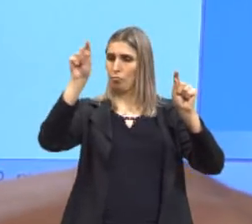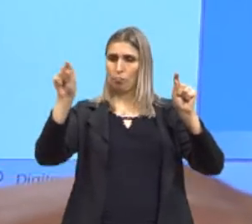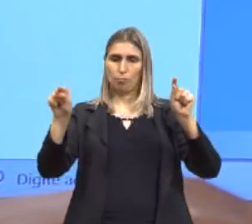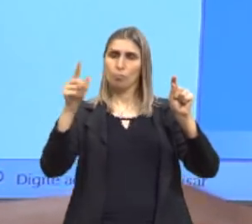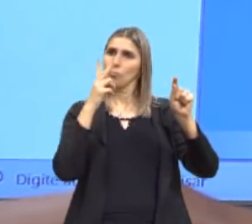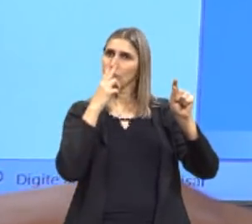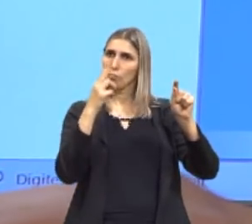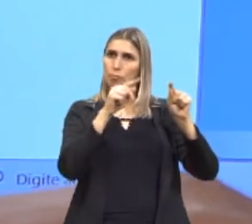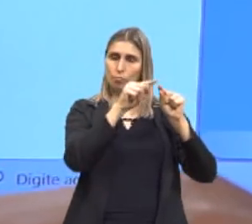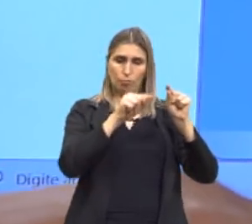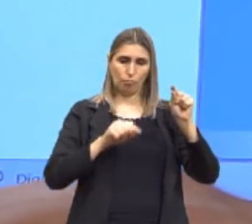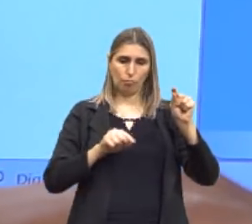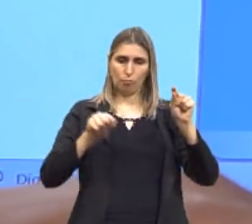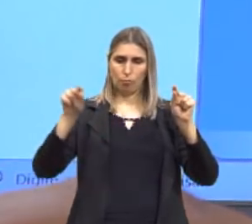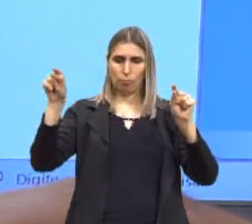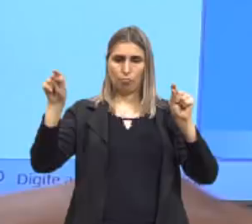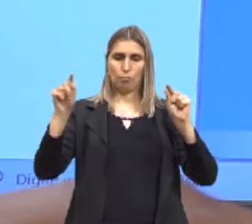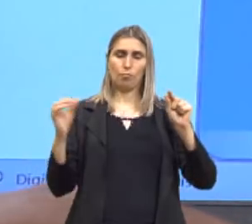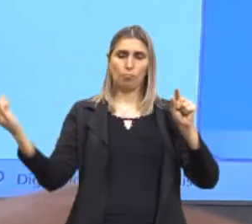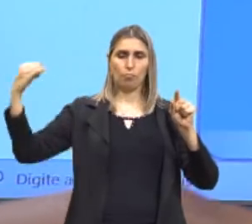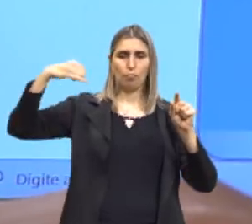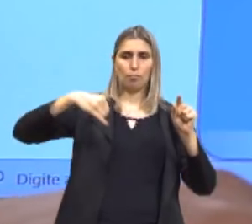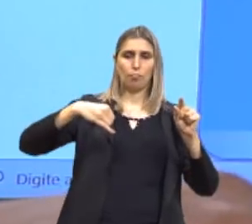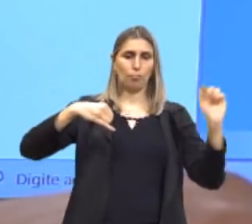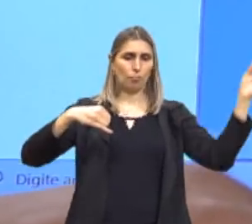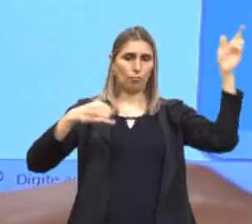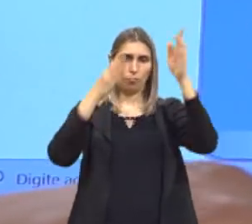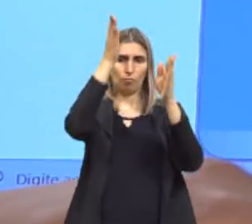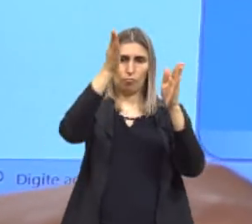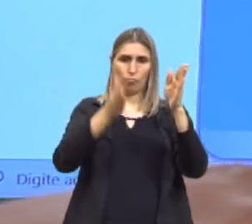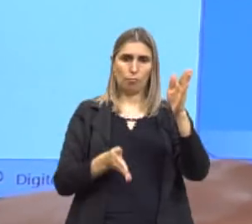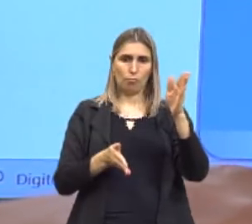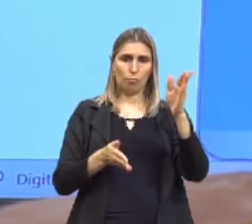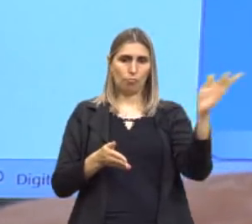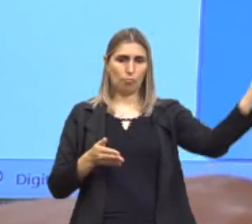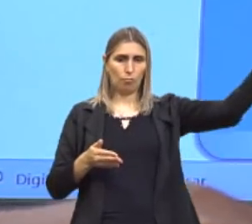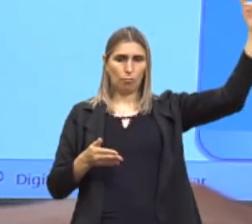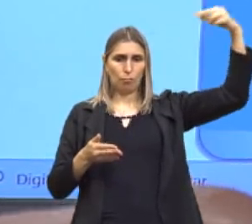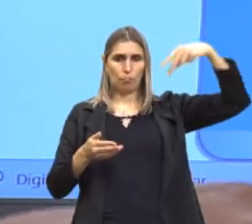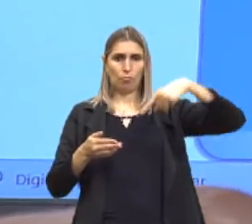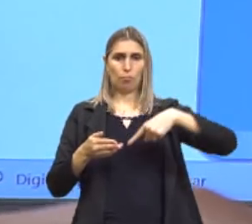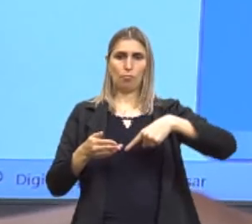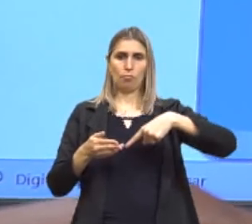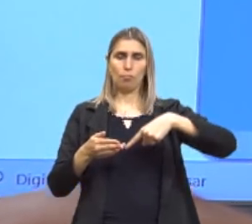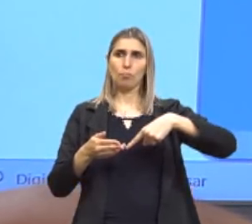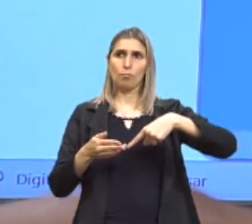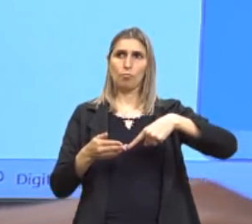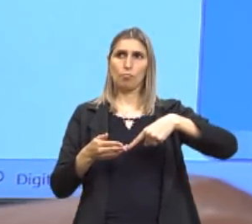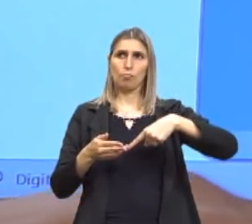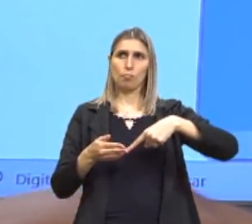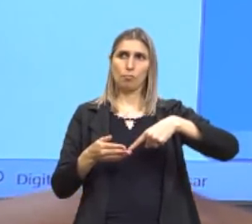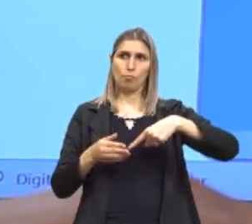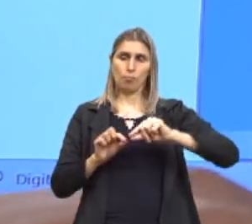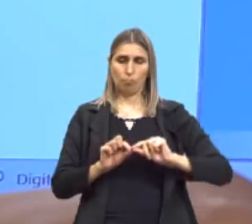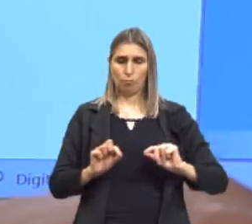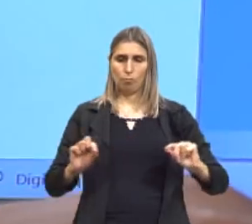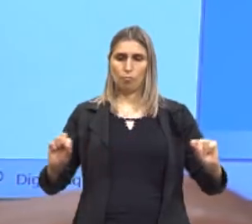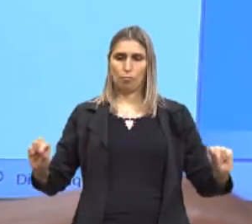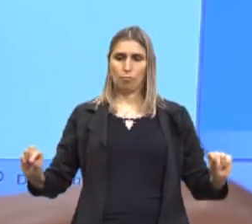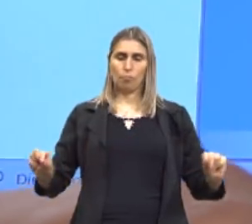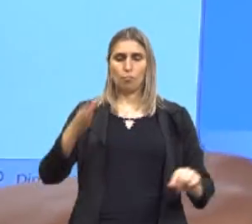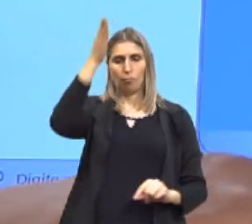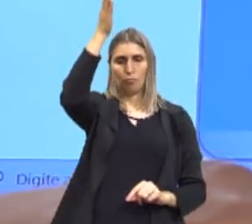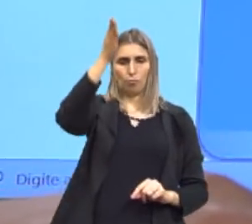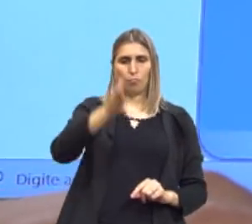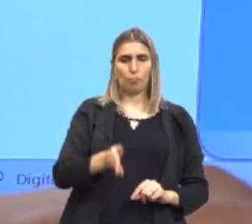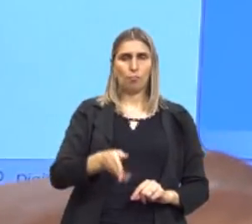incidente e a reta normal e o ângulo refletido e a reta normal, que é esse tracinho